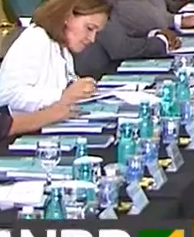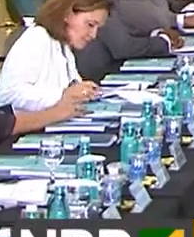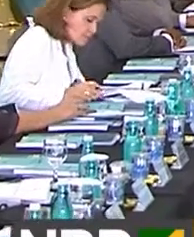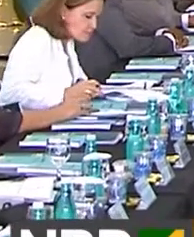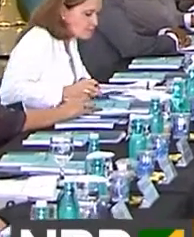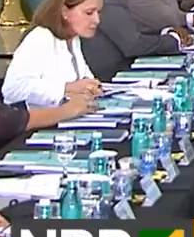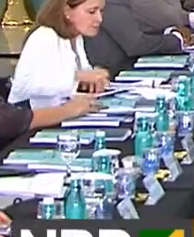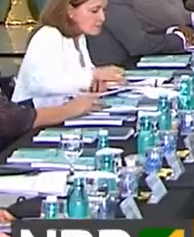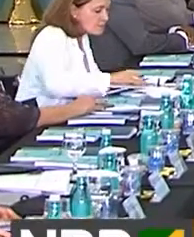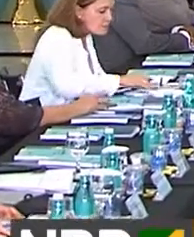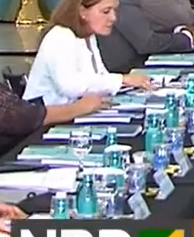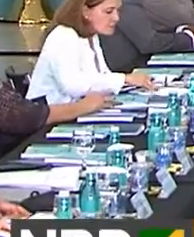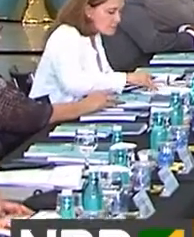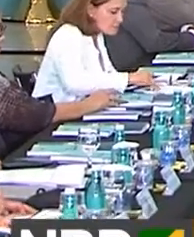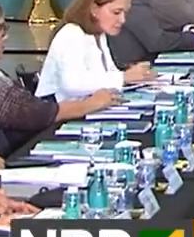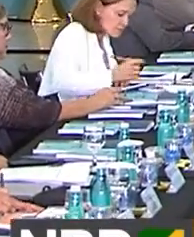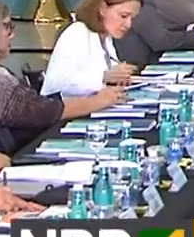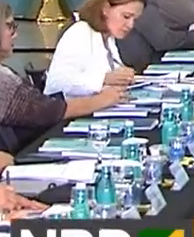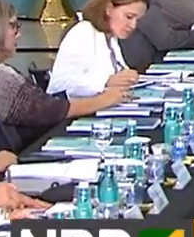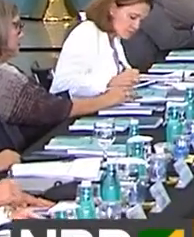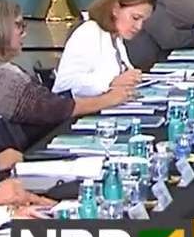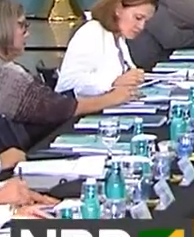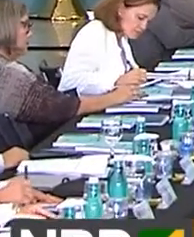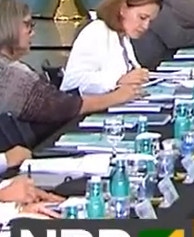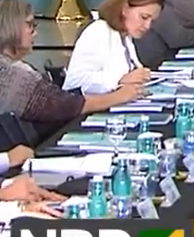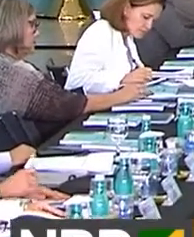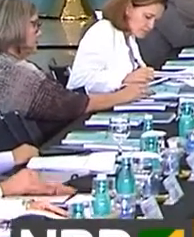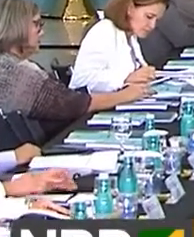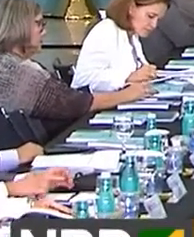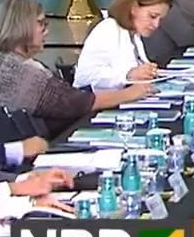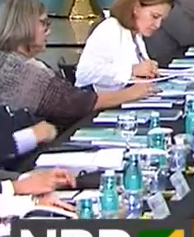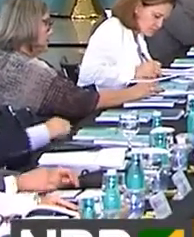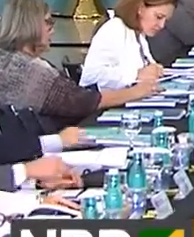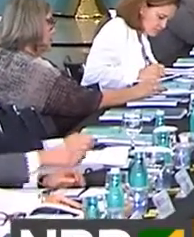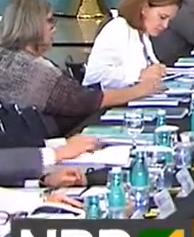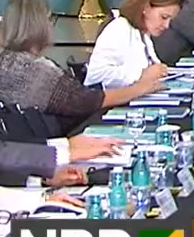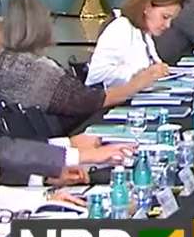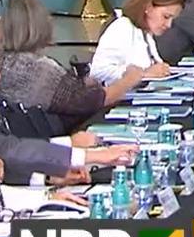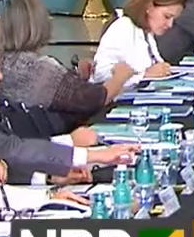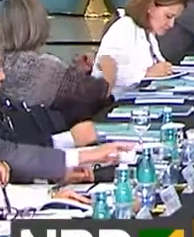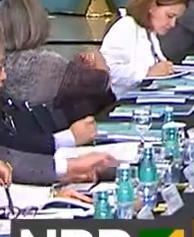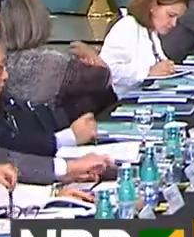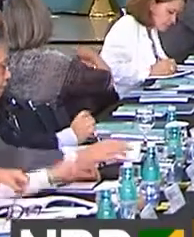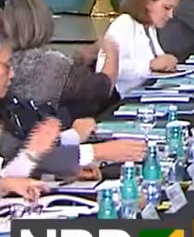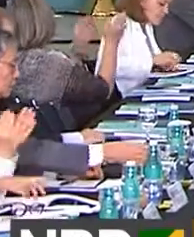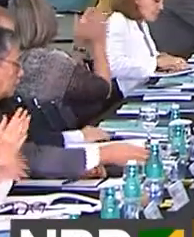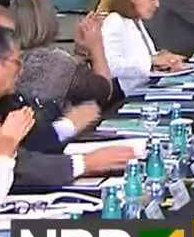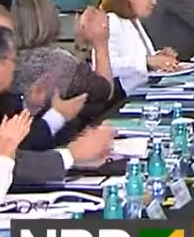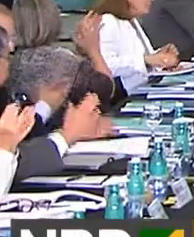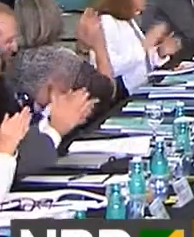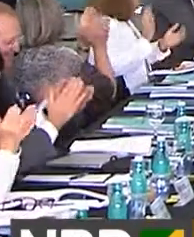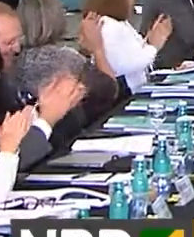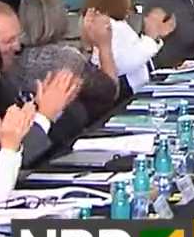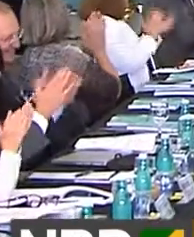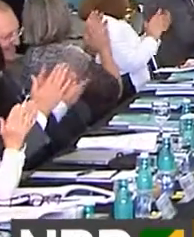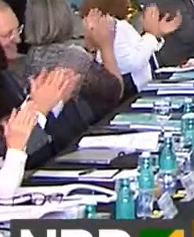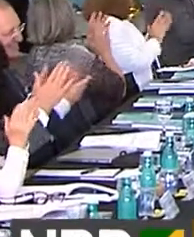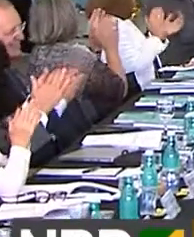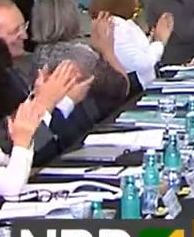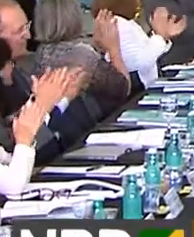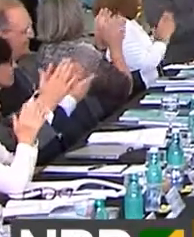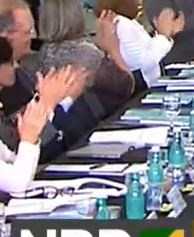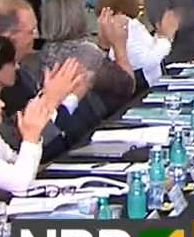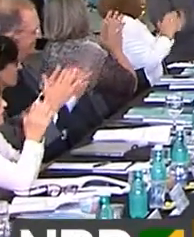é muito bem declara empossados com muito gosto muito prazer os novos conselheiros peça uma salva de palmas nova história